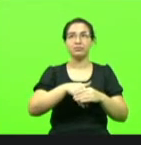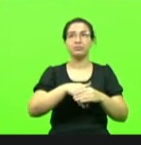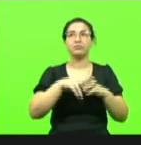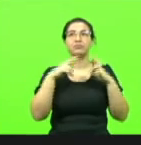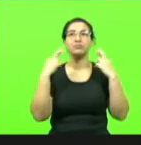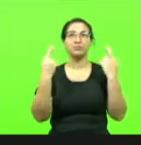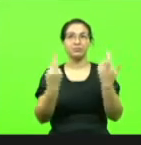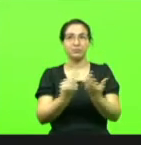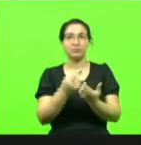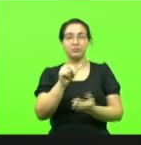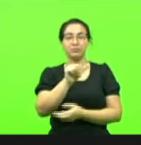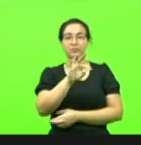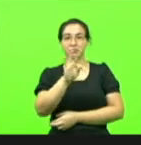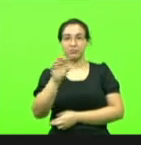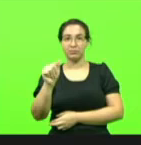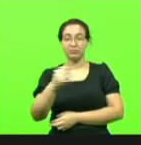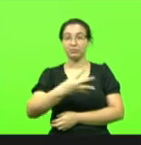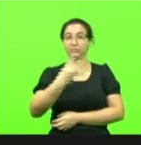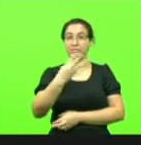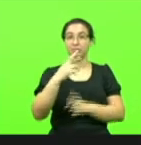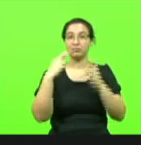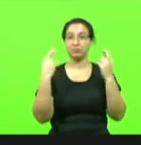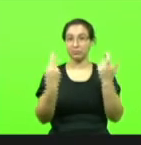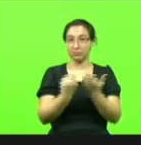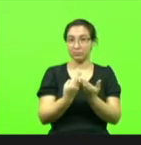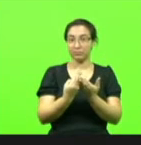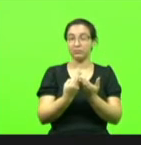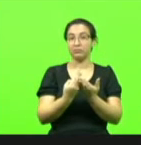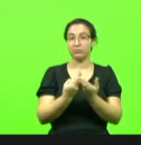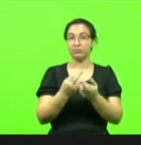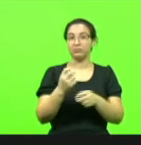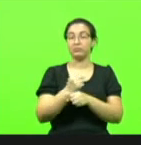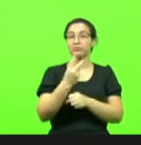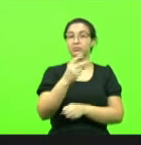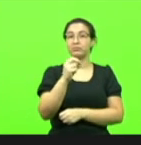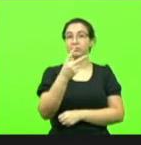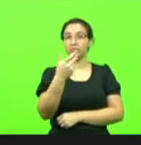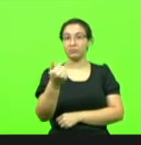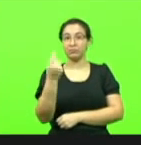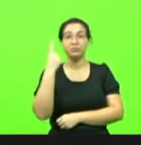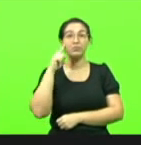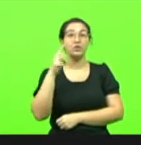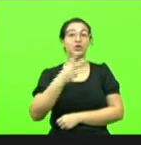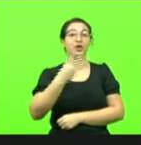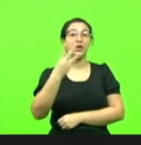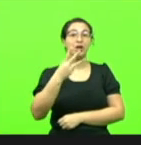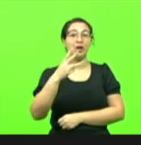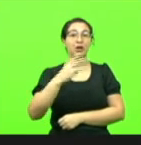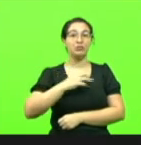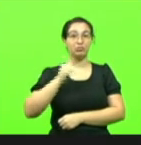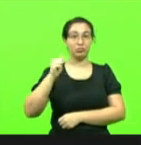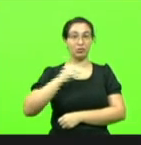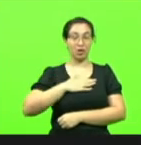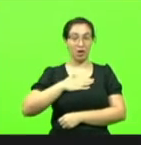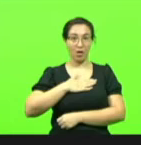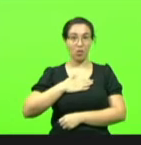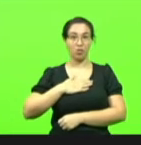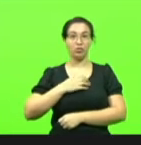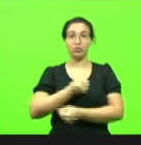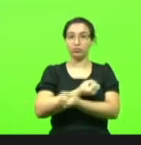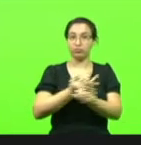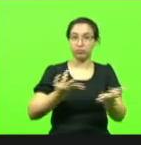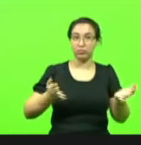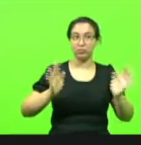ata da reunião coloco em votação a ata da 4ª reunião ordinária 2021 realizado no dia três de agosto desse ano já